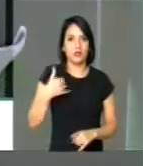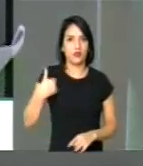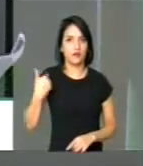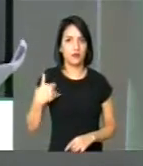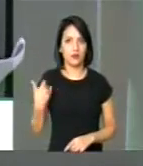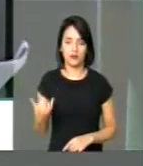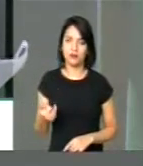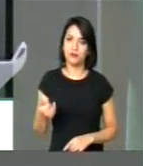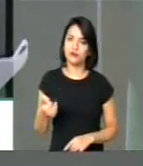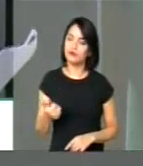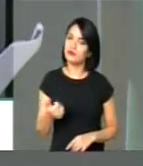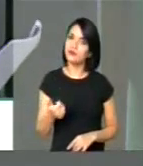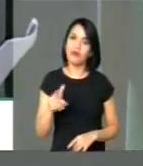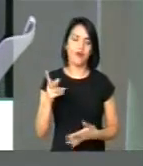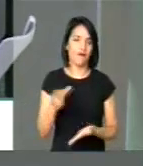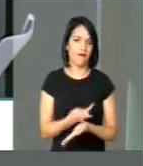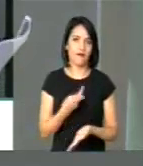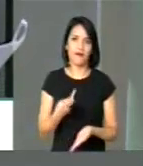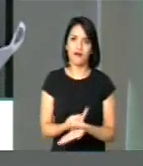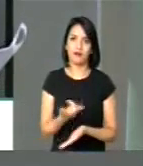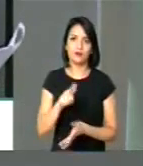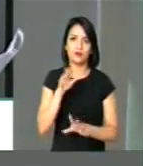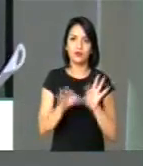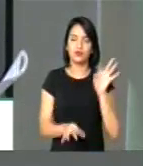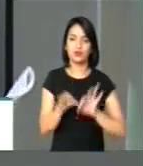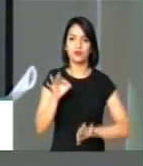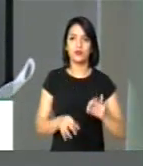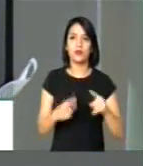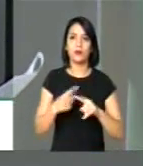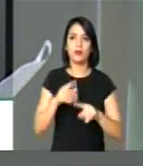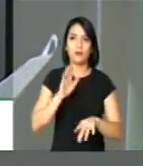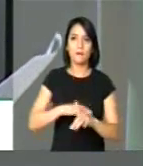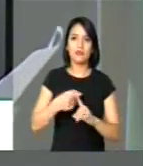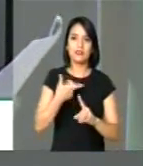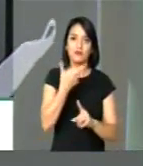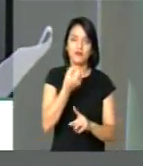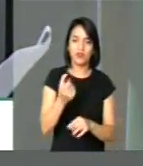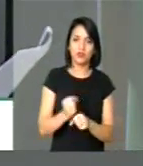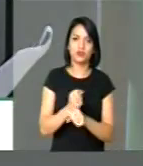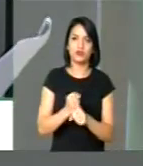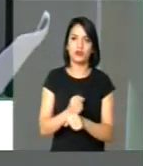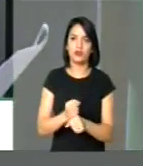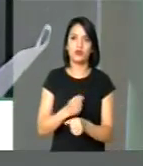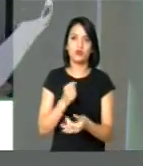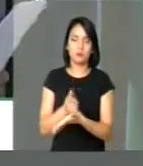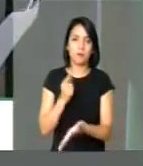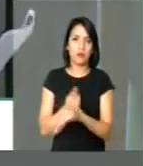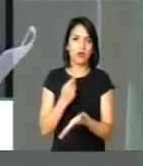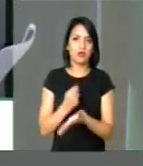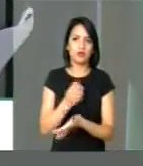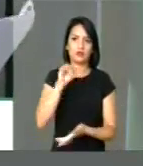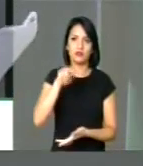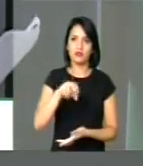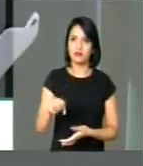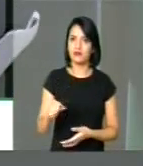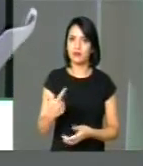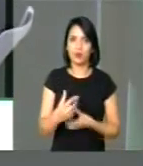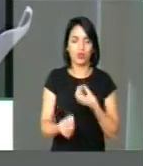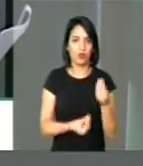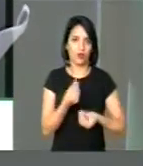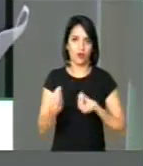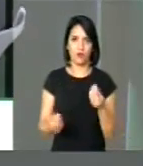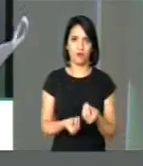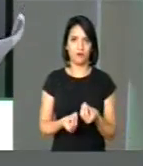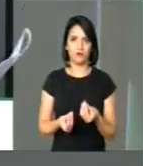Até porque exigir mais 20 anos de contribuição é algo que está totalmente fora de uma realidade e do bom